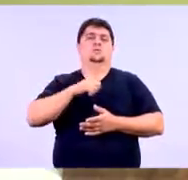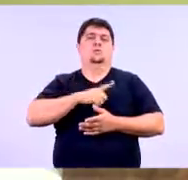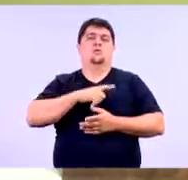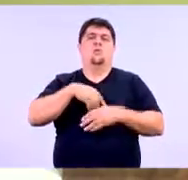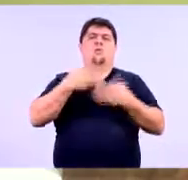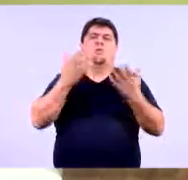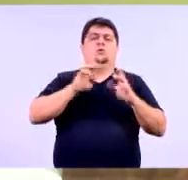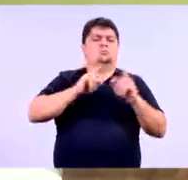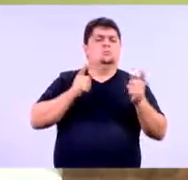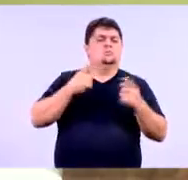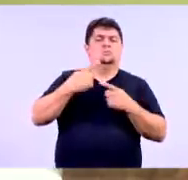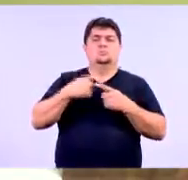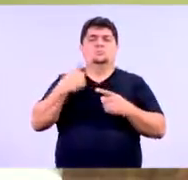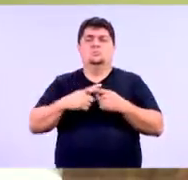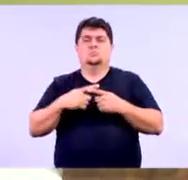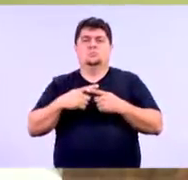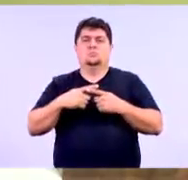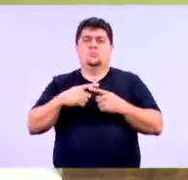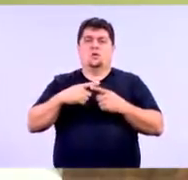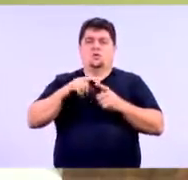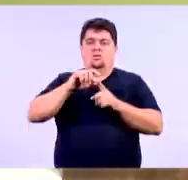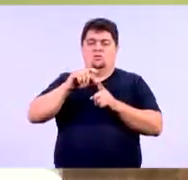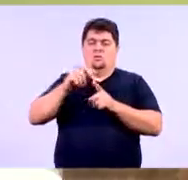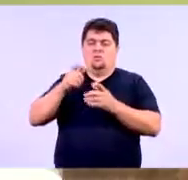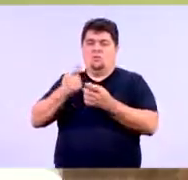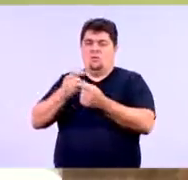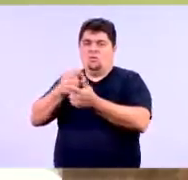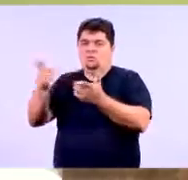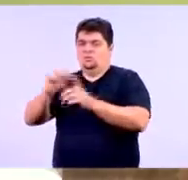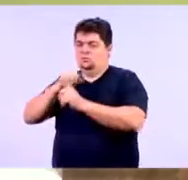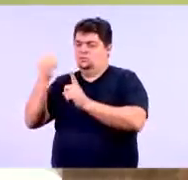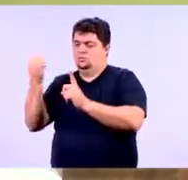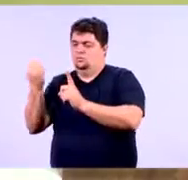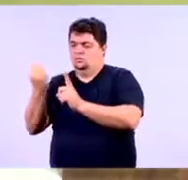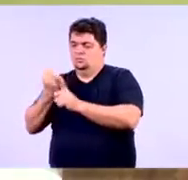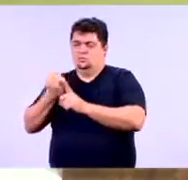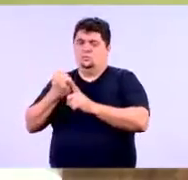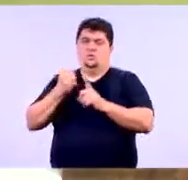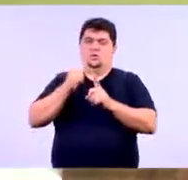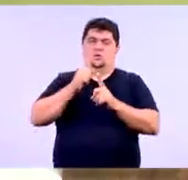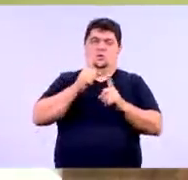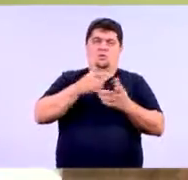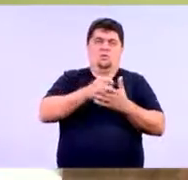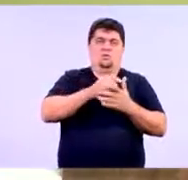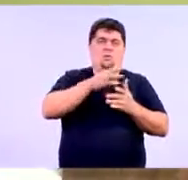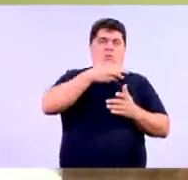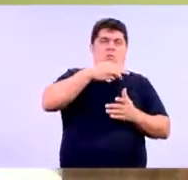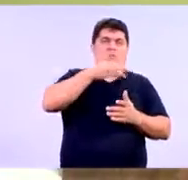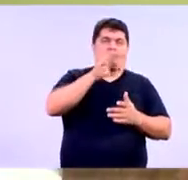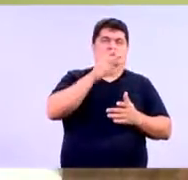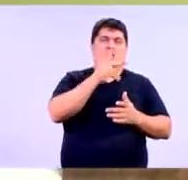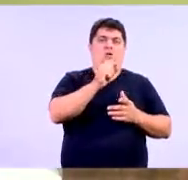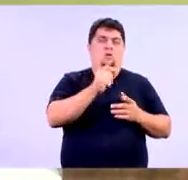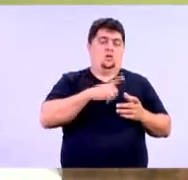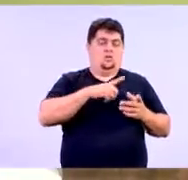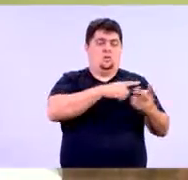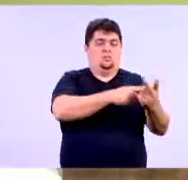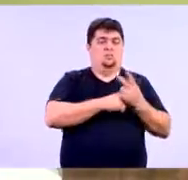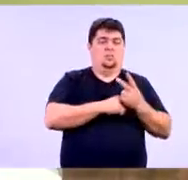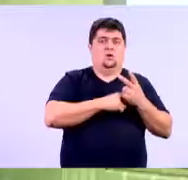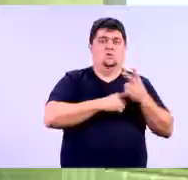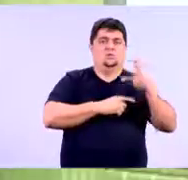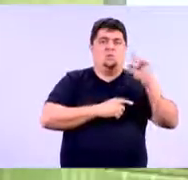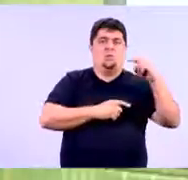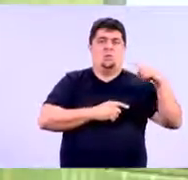é a diferença das contribuições sociais, das contribuições de melhoria e dos empréstimos compulsórios?